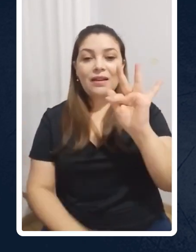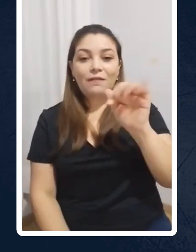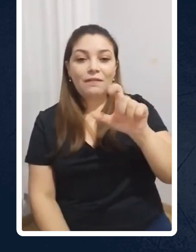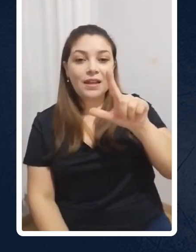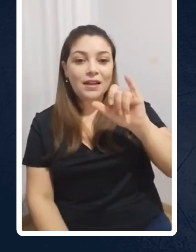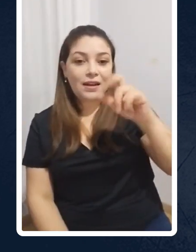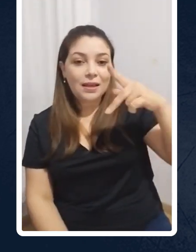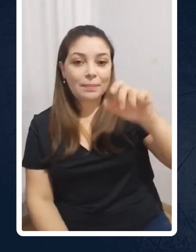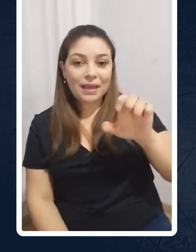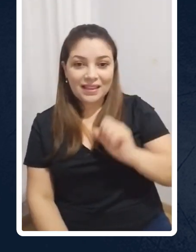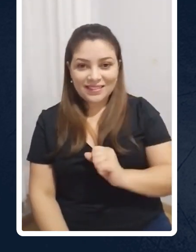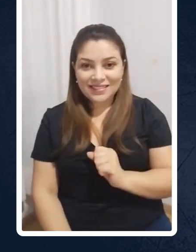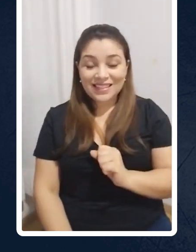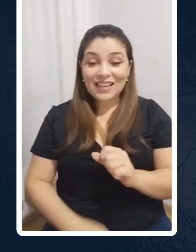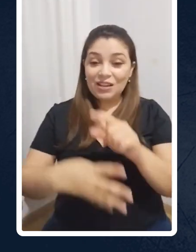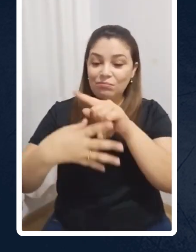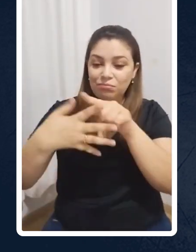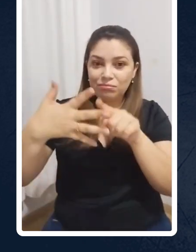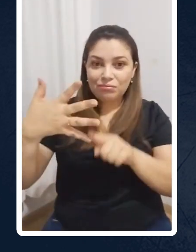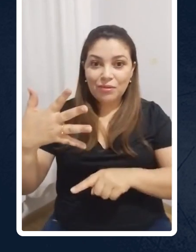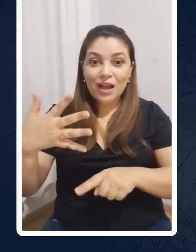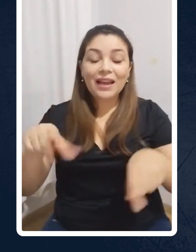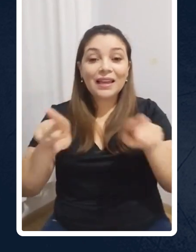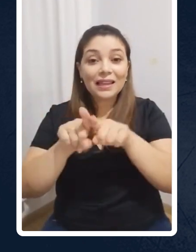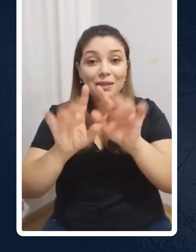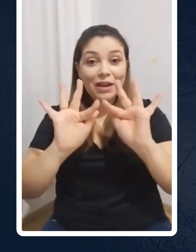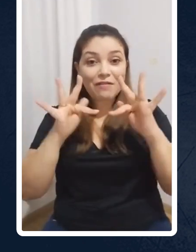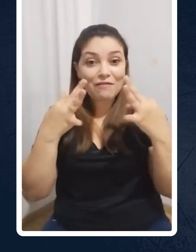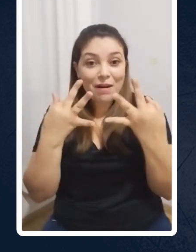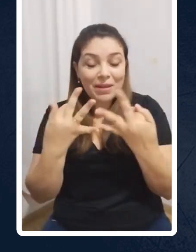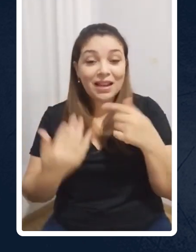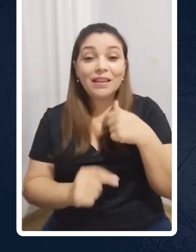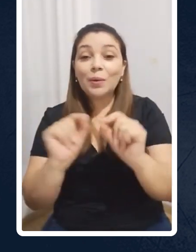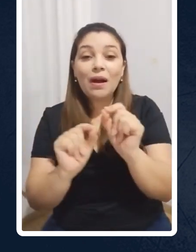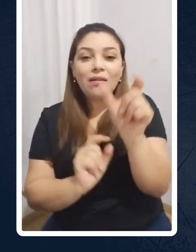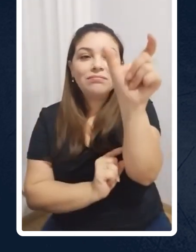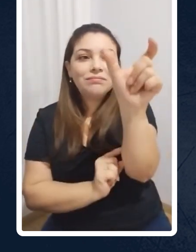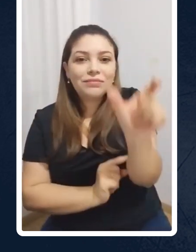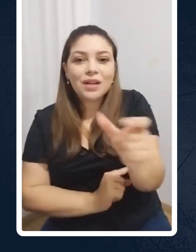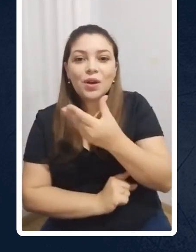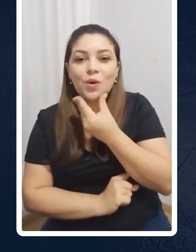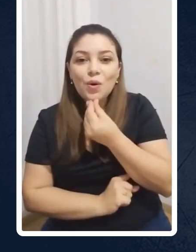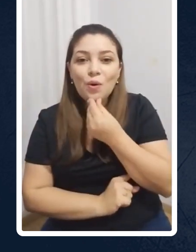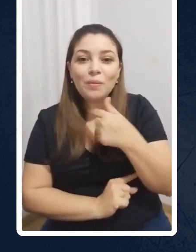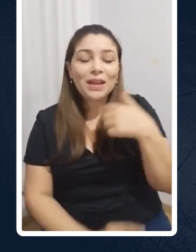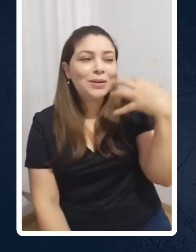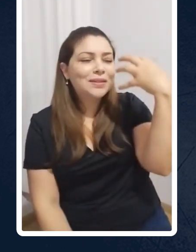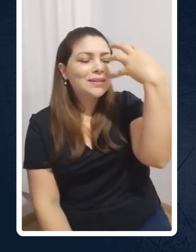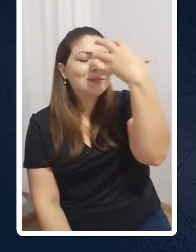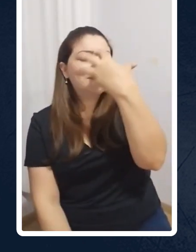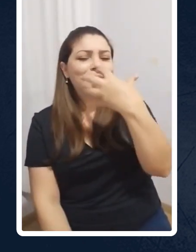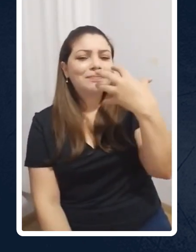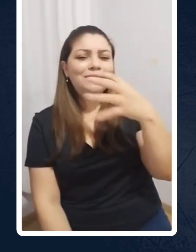está um homem com quem eu me apaixonei há 50 anos atrás e tenho o privilégio de continuar convivendo com